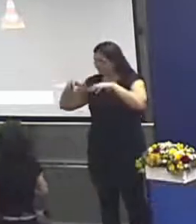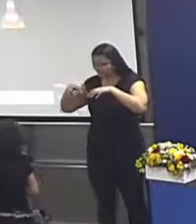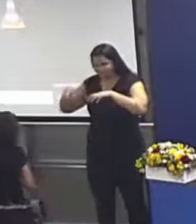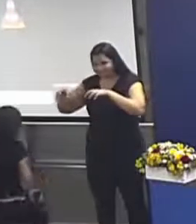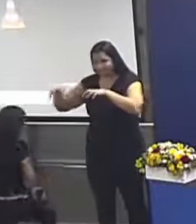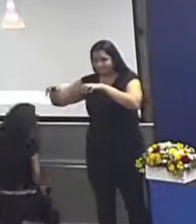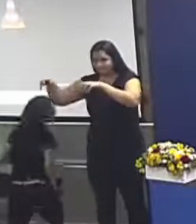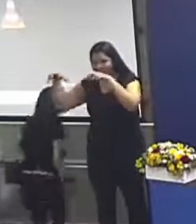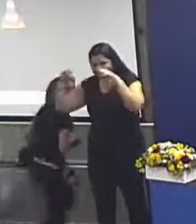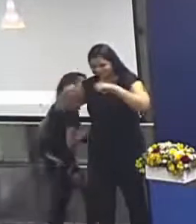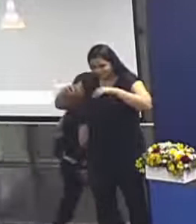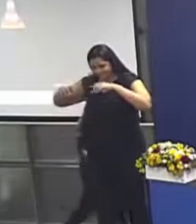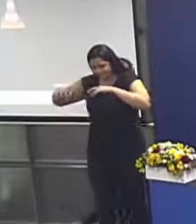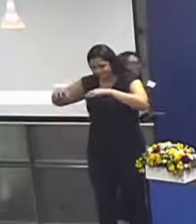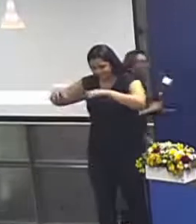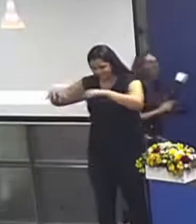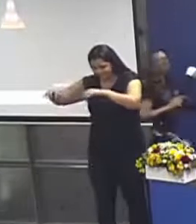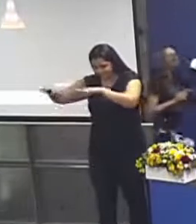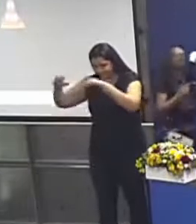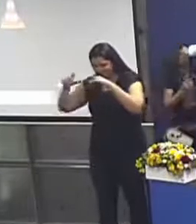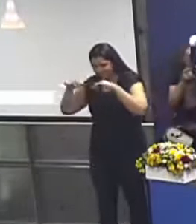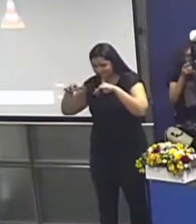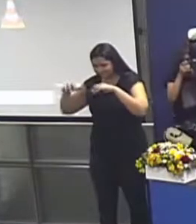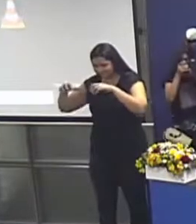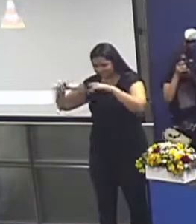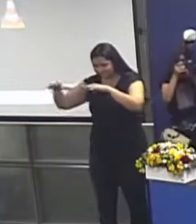parar. Chove chuva,